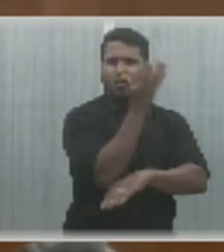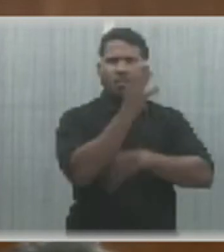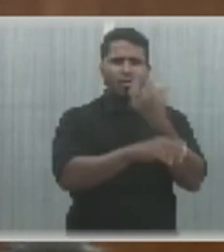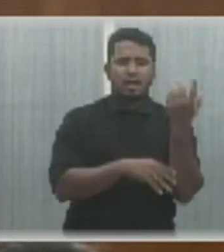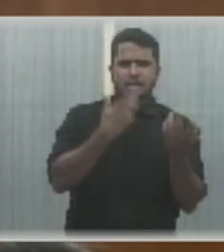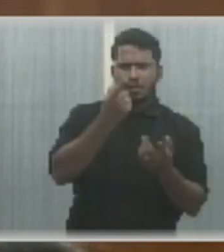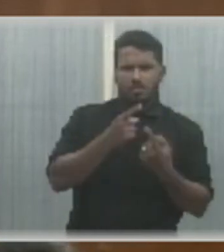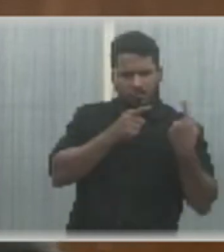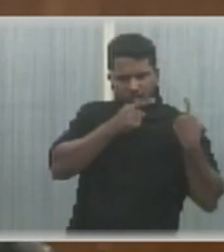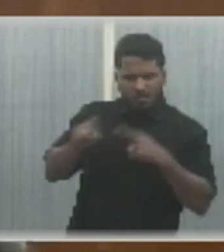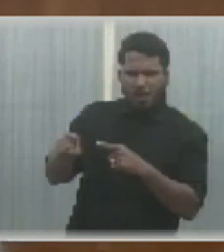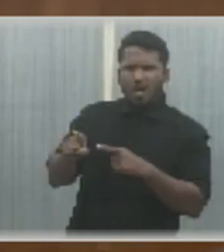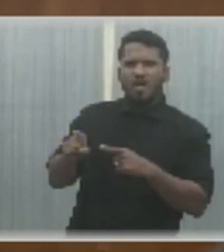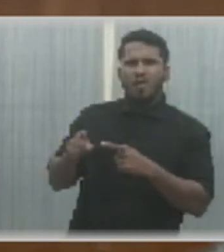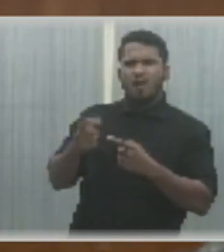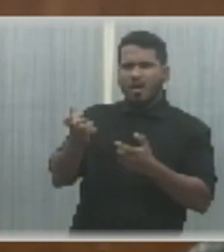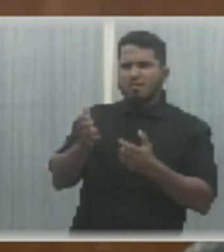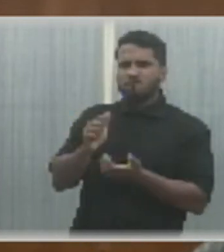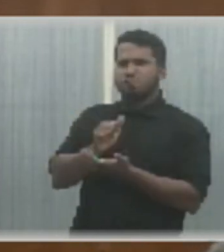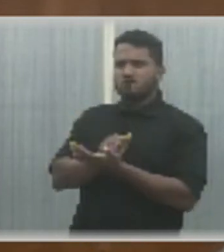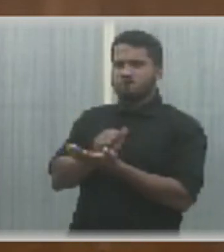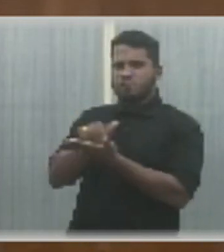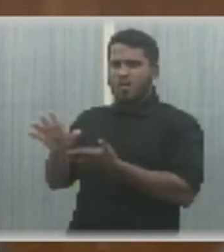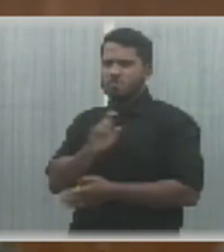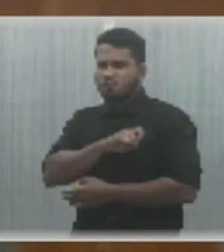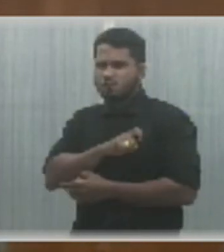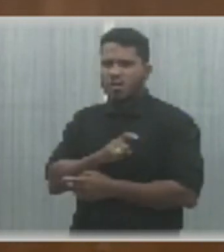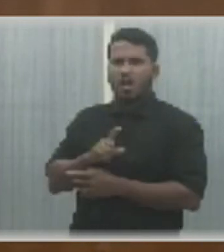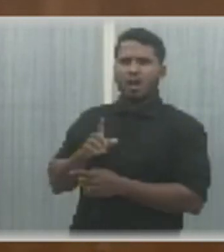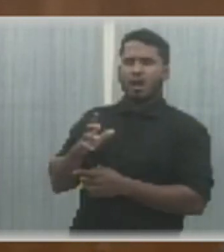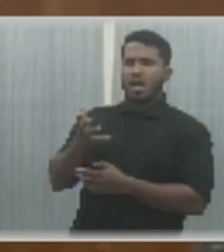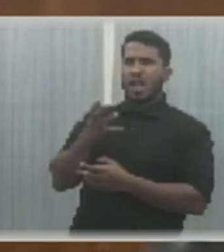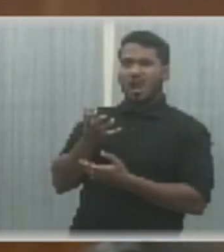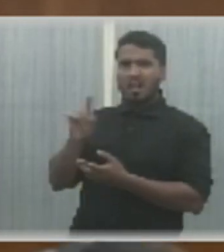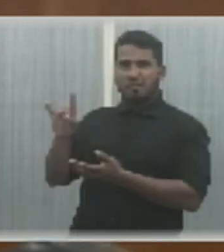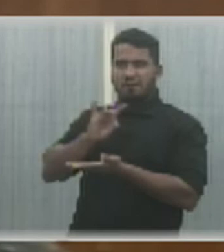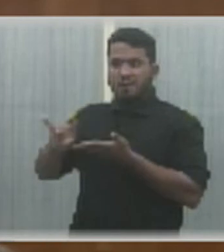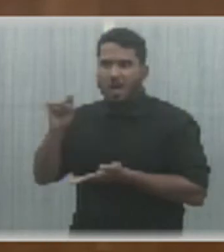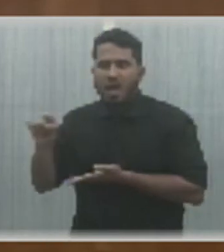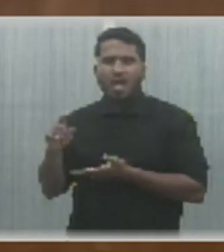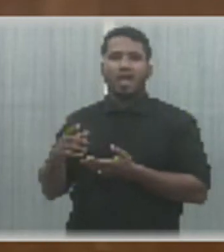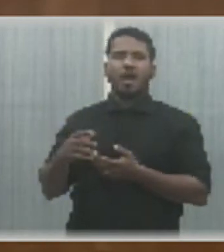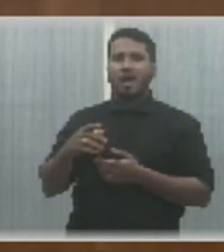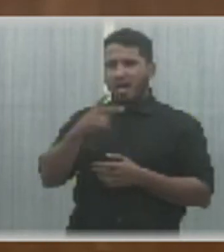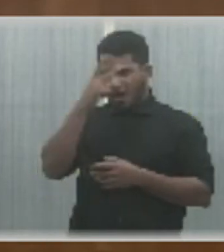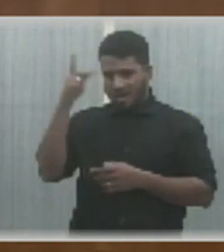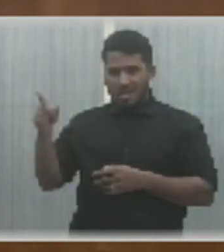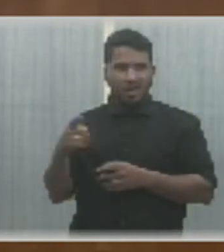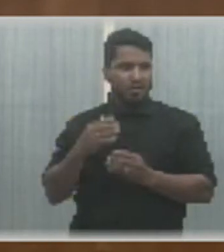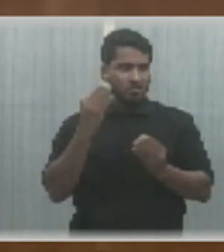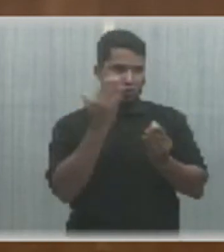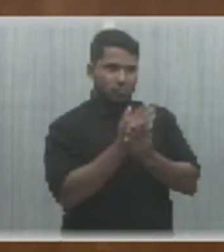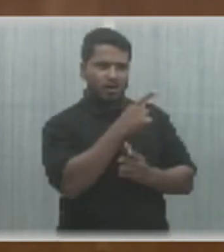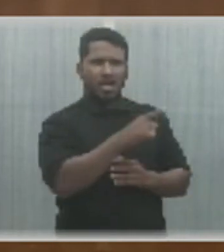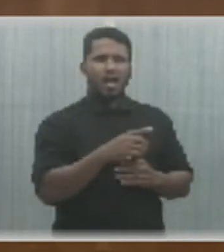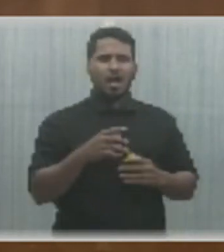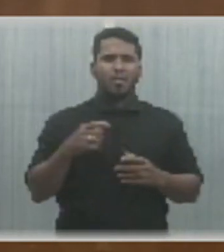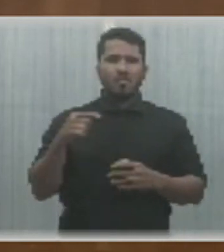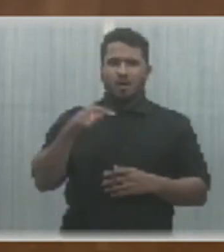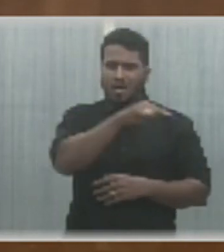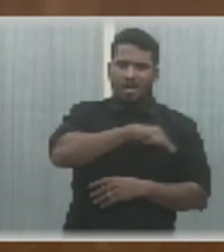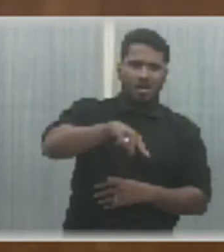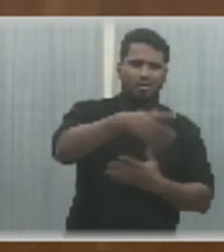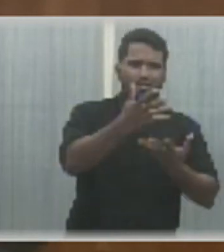pessoas que têm prestado de serviço e que têm interesse na destruição, na grilagem